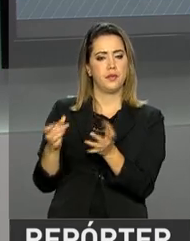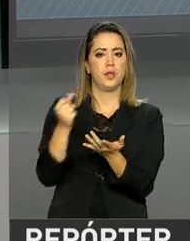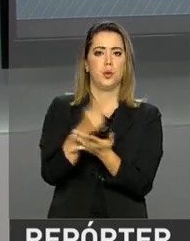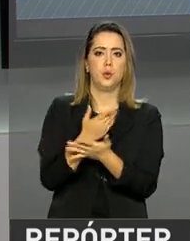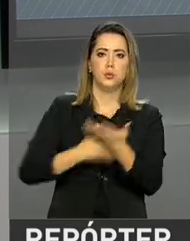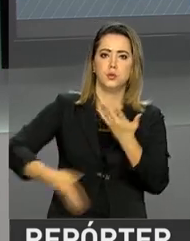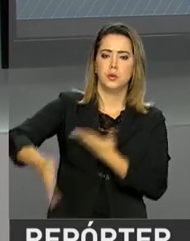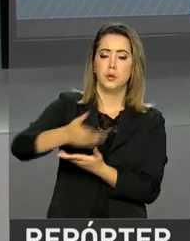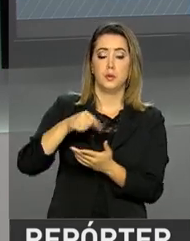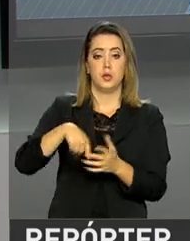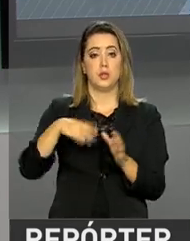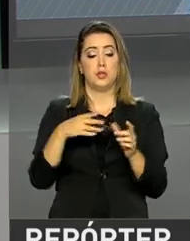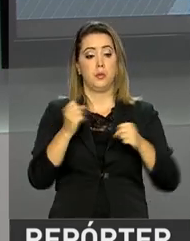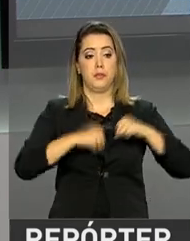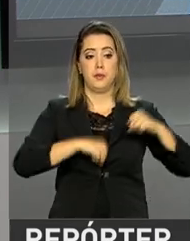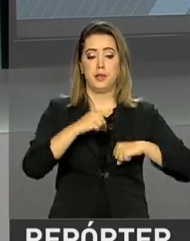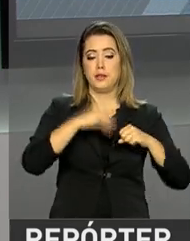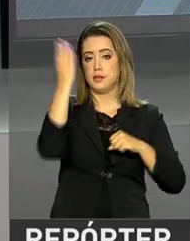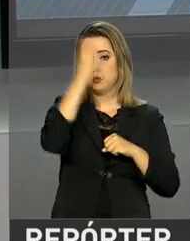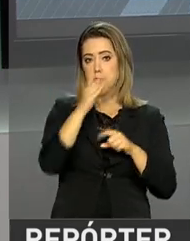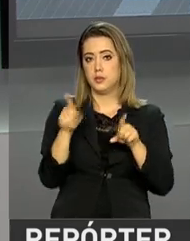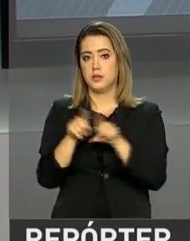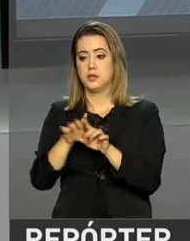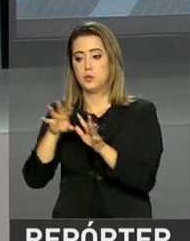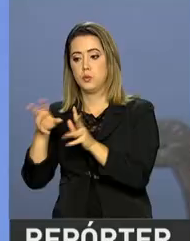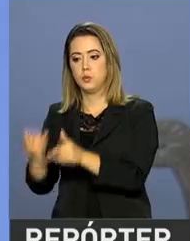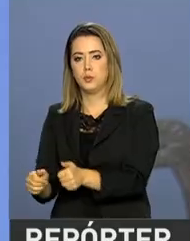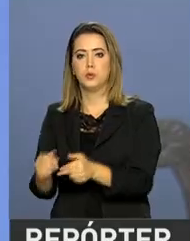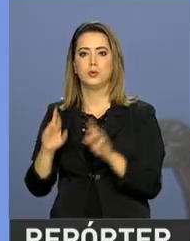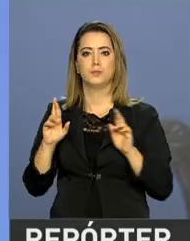entre produtos nacionais e importados